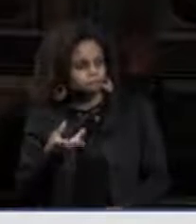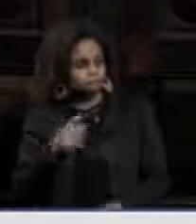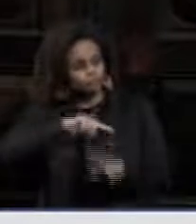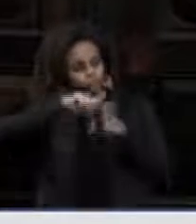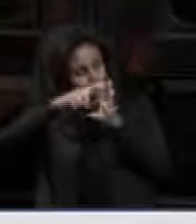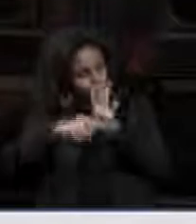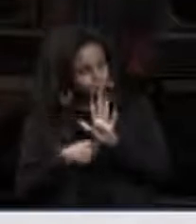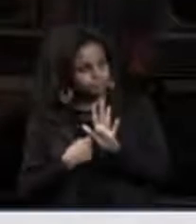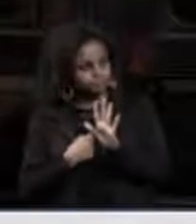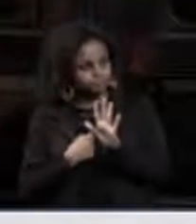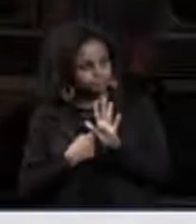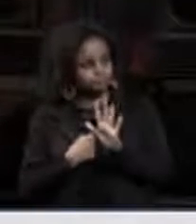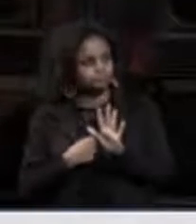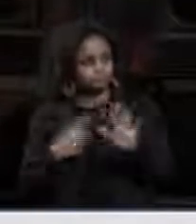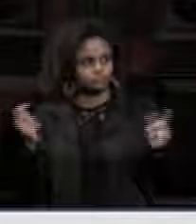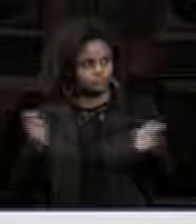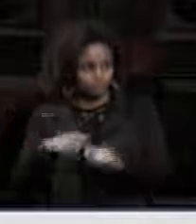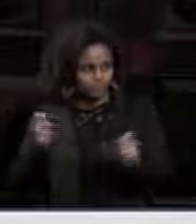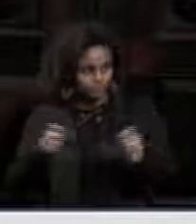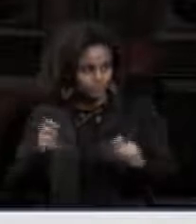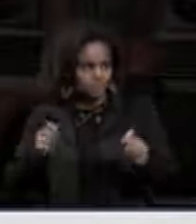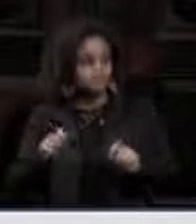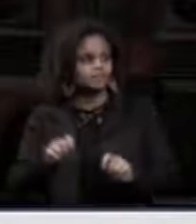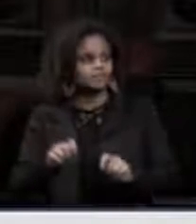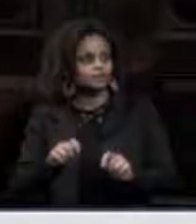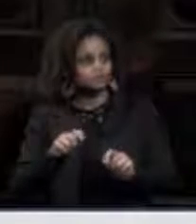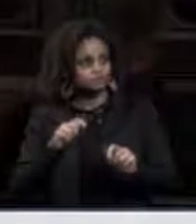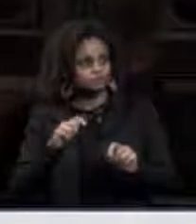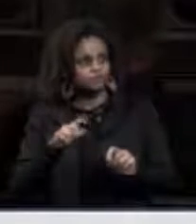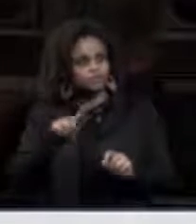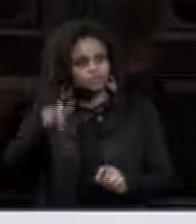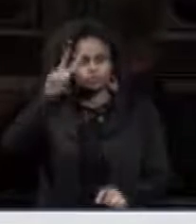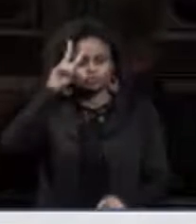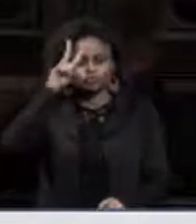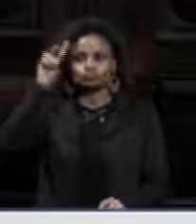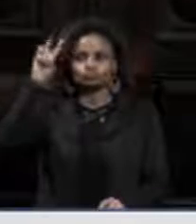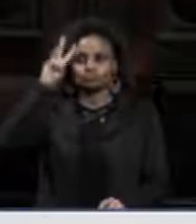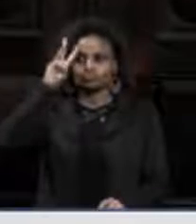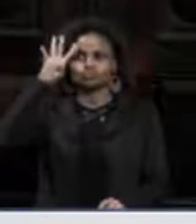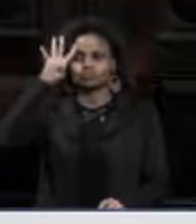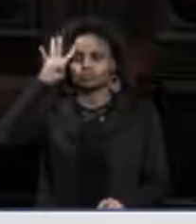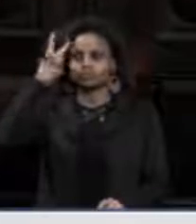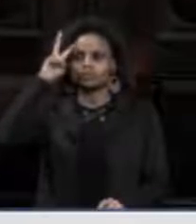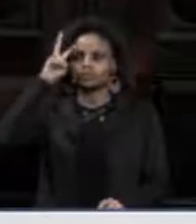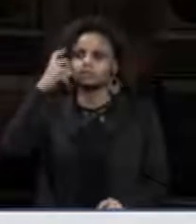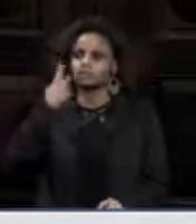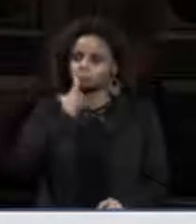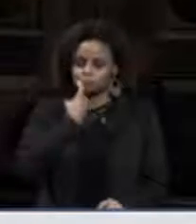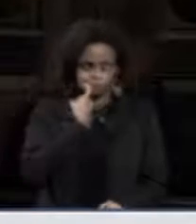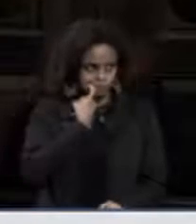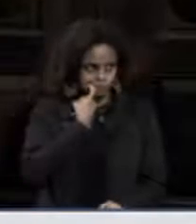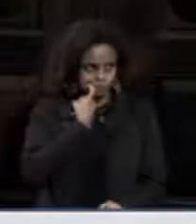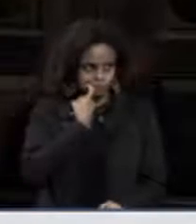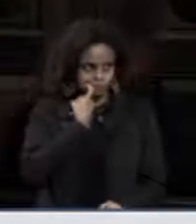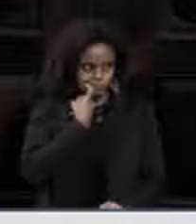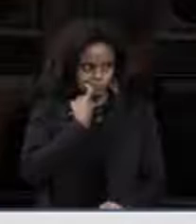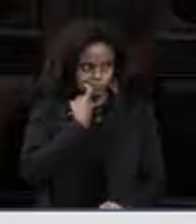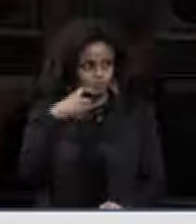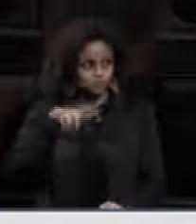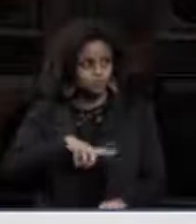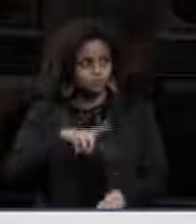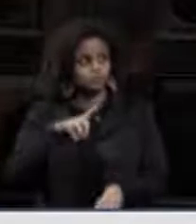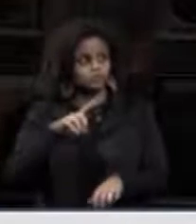Então, dá para você ter de segunda a sexta-feira exatamente o seu